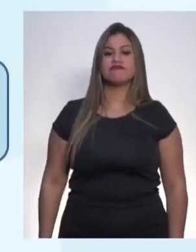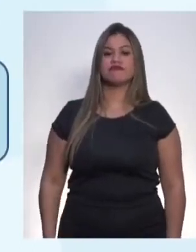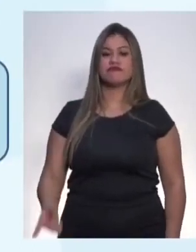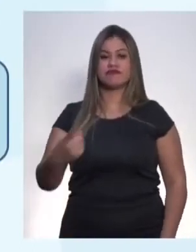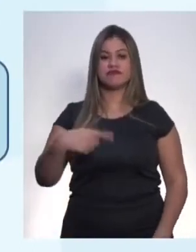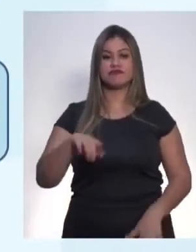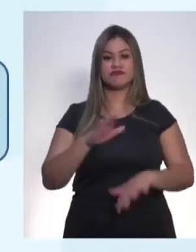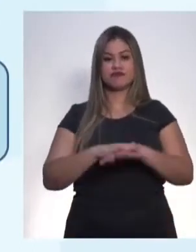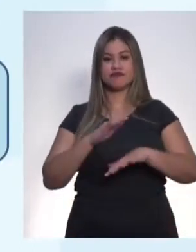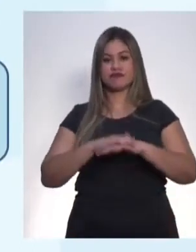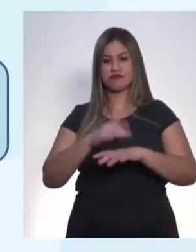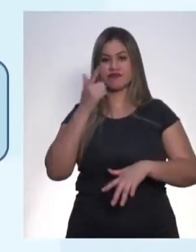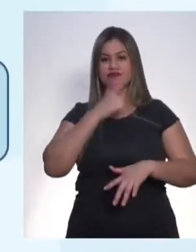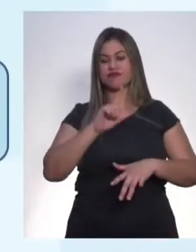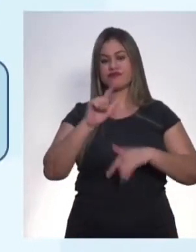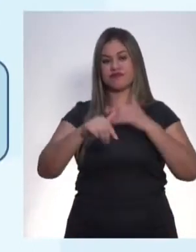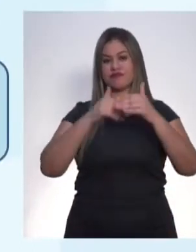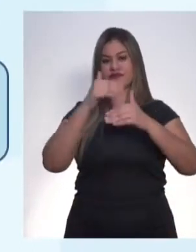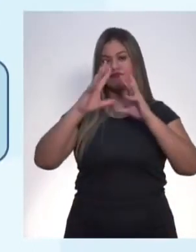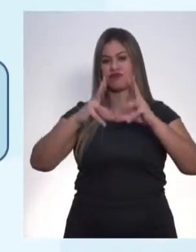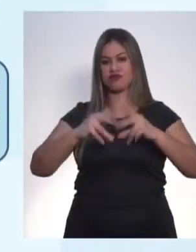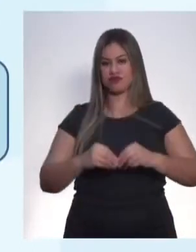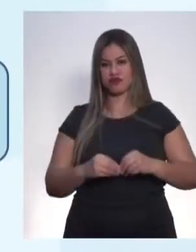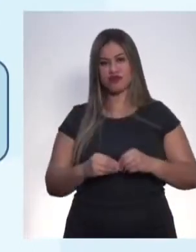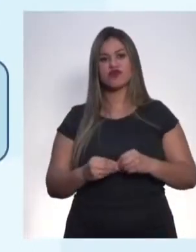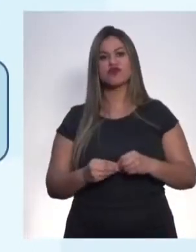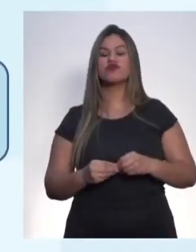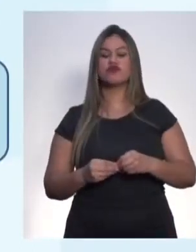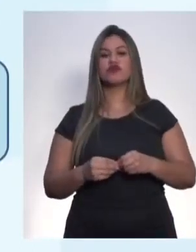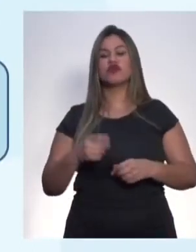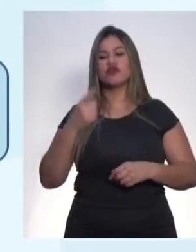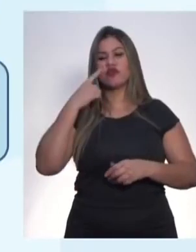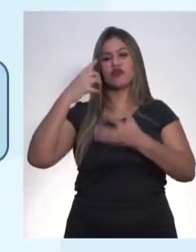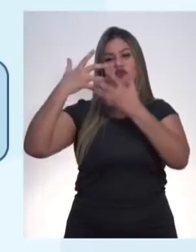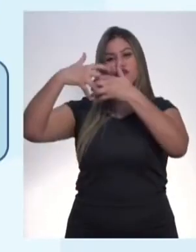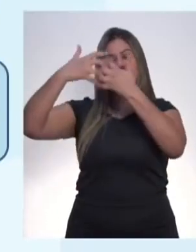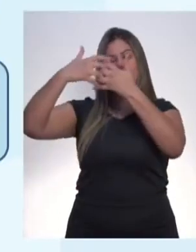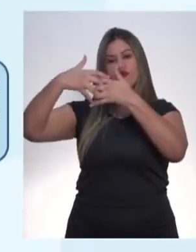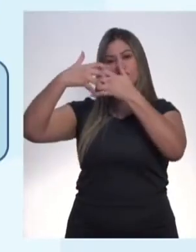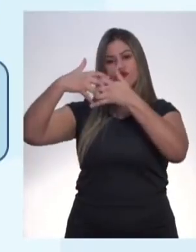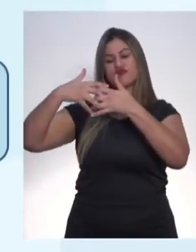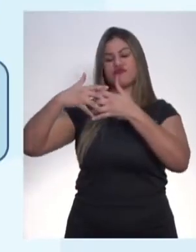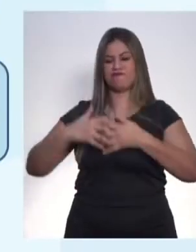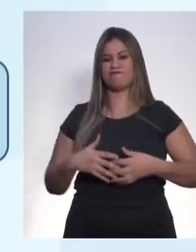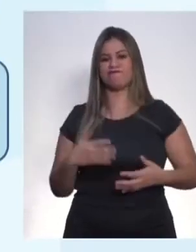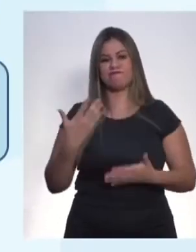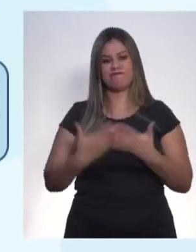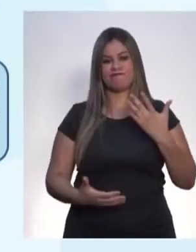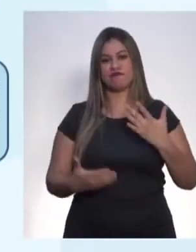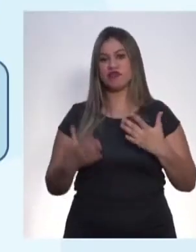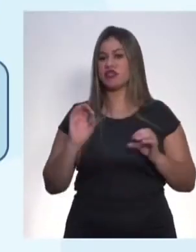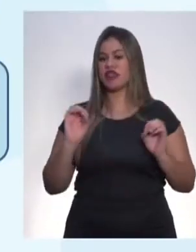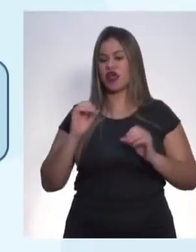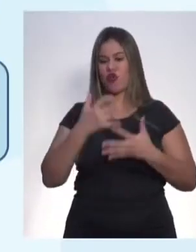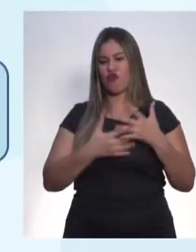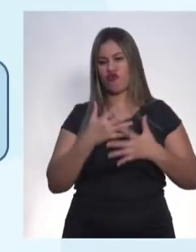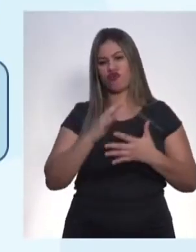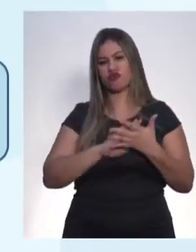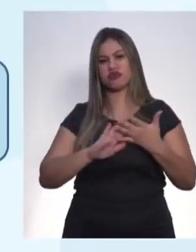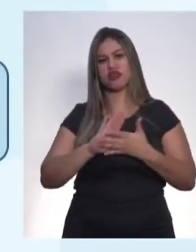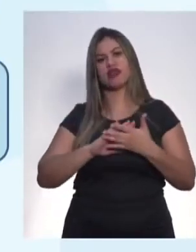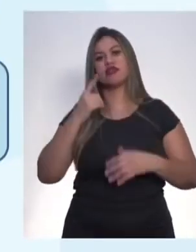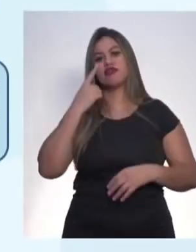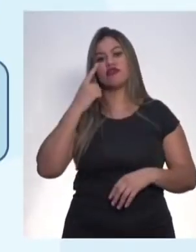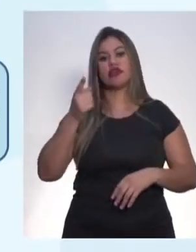gente poder conseguir desenvolver ela inteirinha e ir acompanhando o raciocínio e não se perder no caminho, tá bom? Então, observem que a gente tem lá